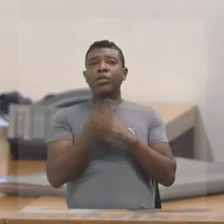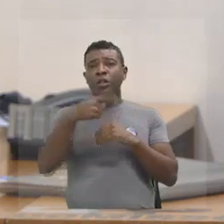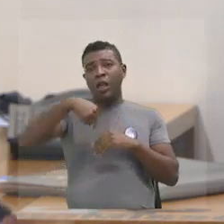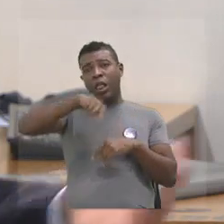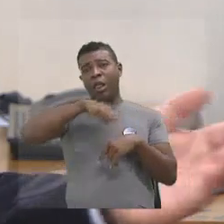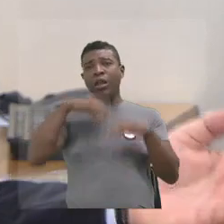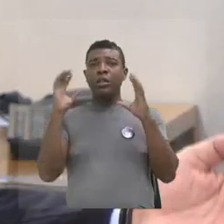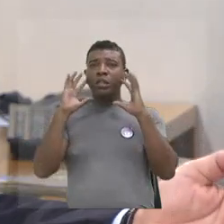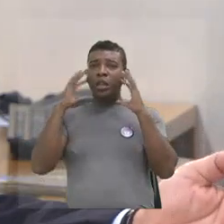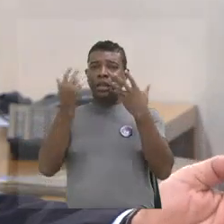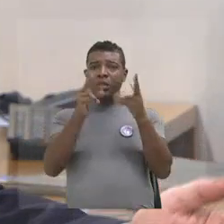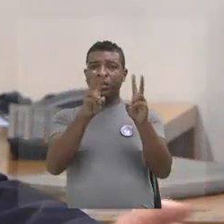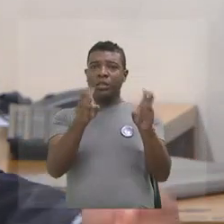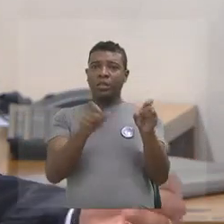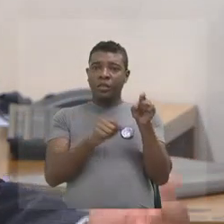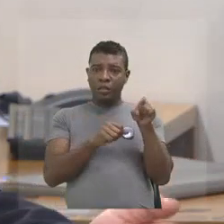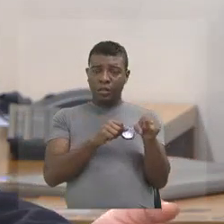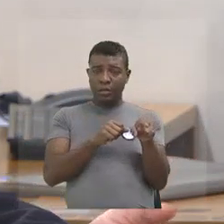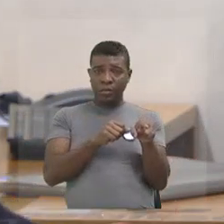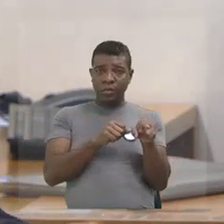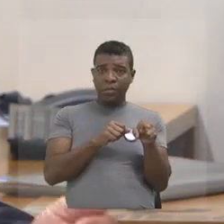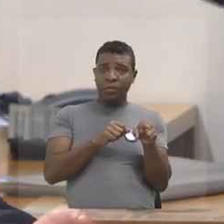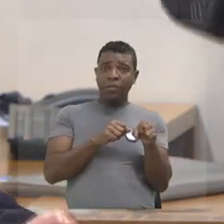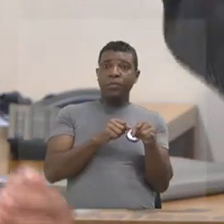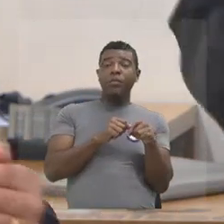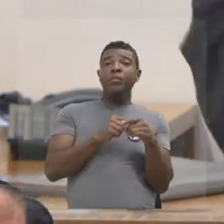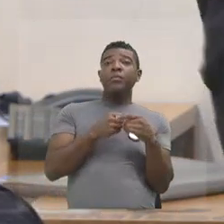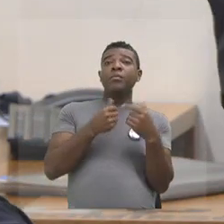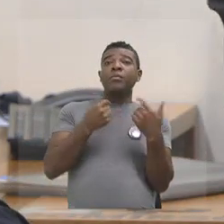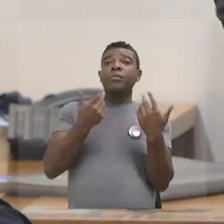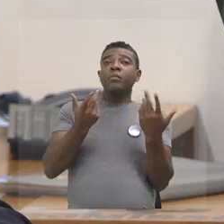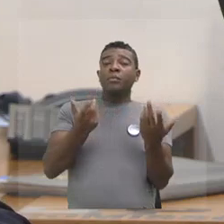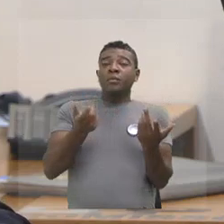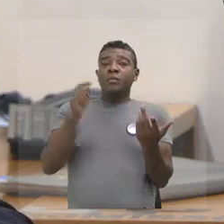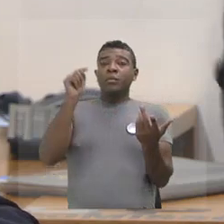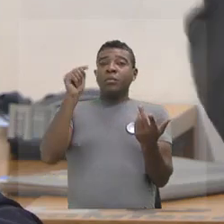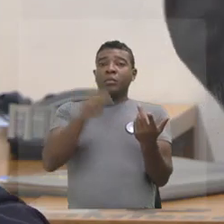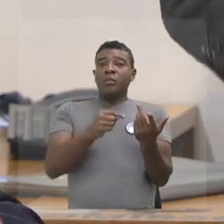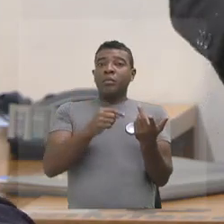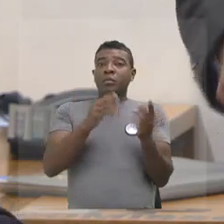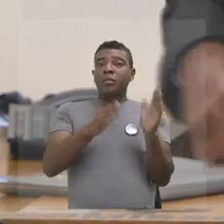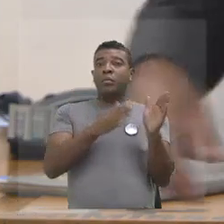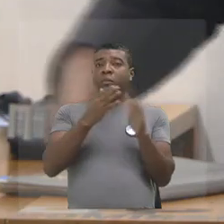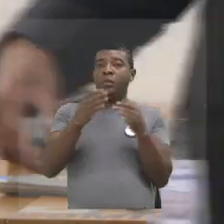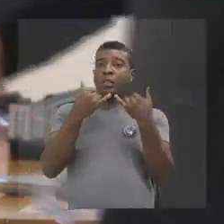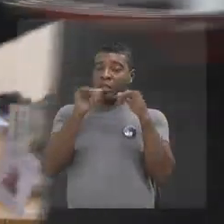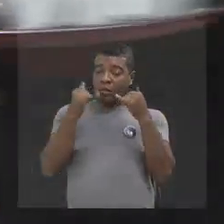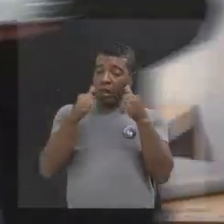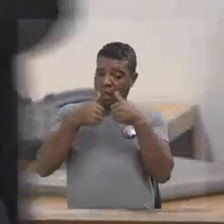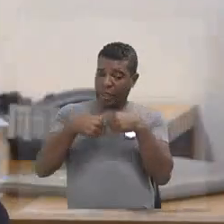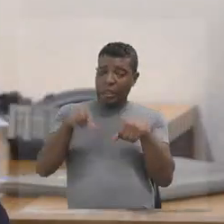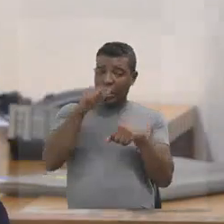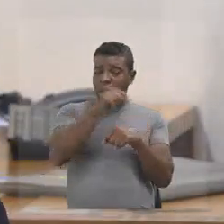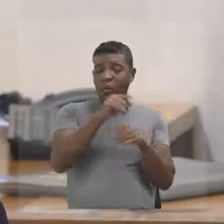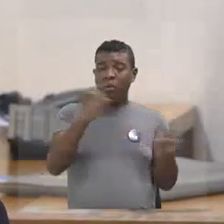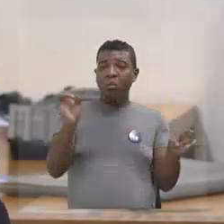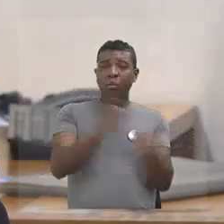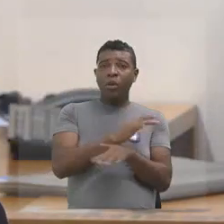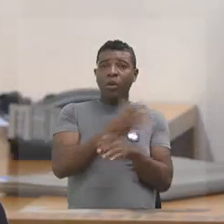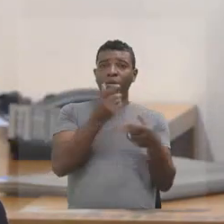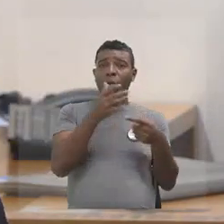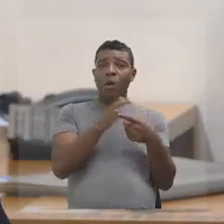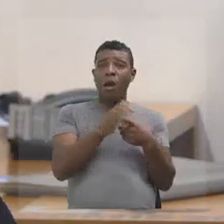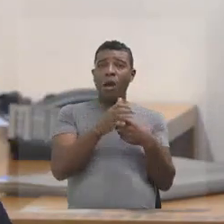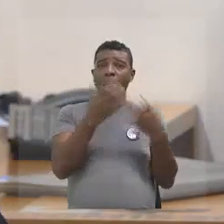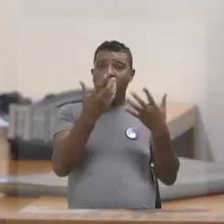né inclusive os equipamentos materiais por parte da Cemig já estão lá na região para poder executar o serviço já